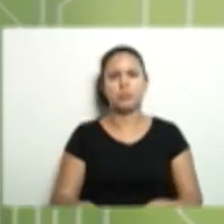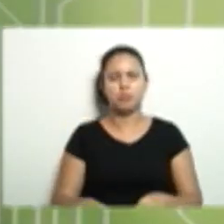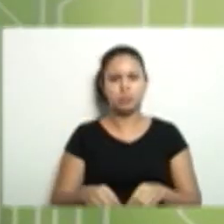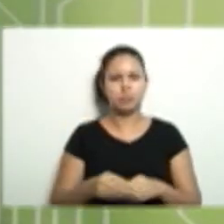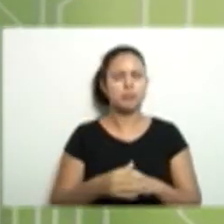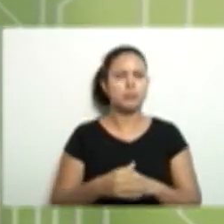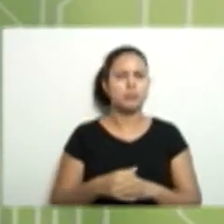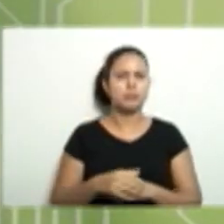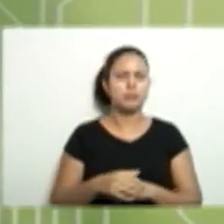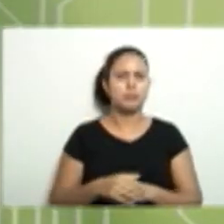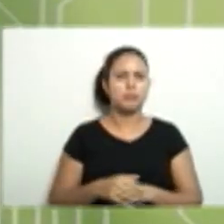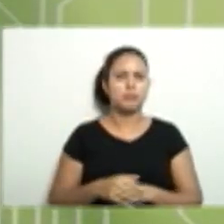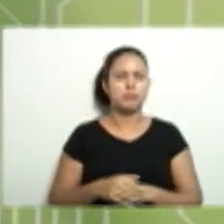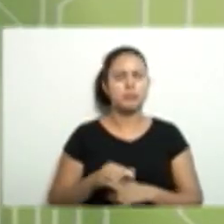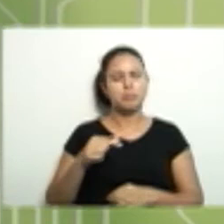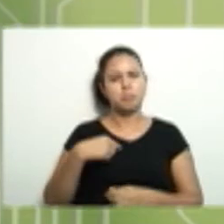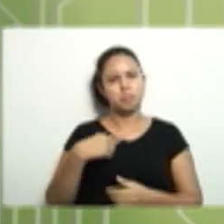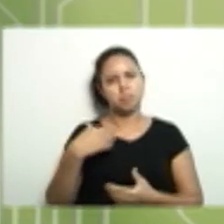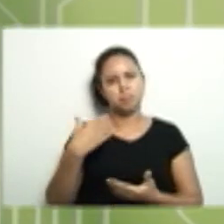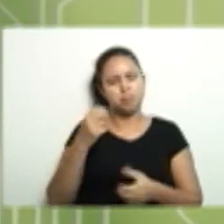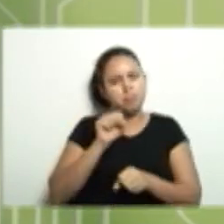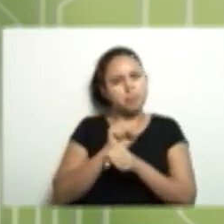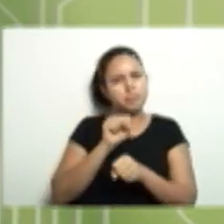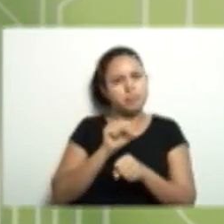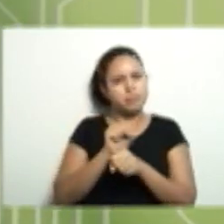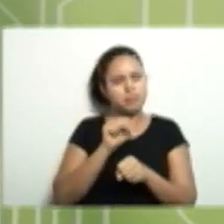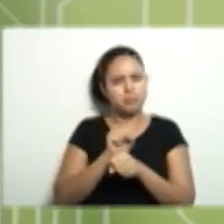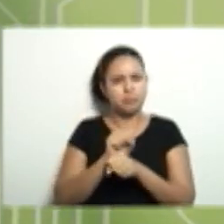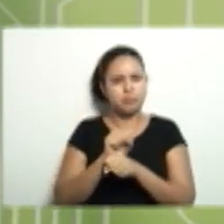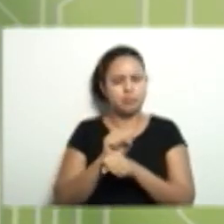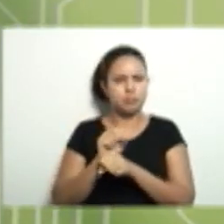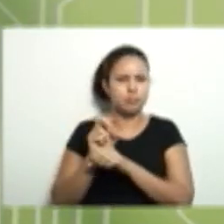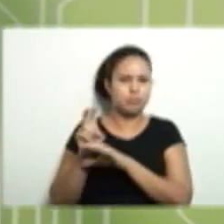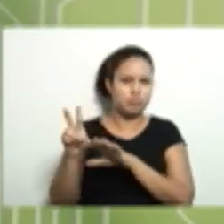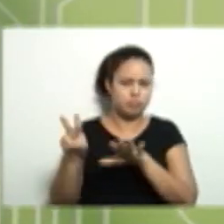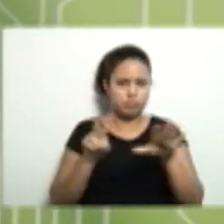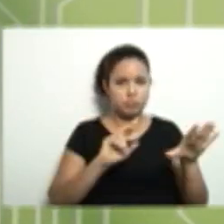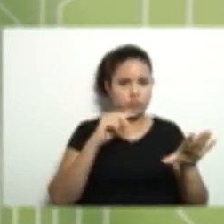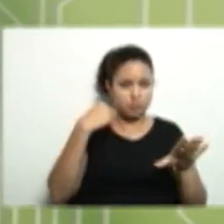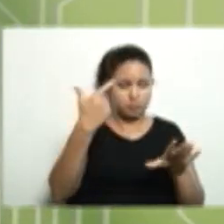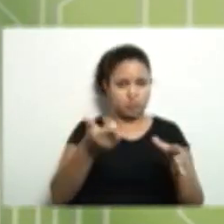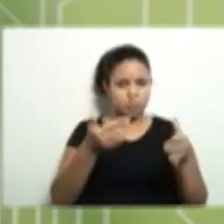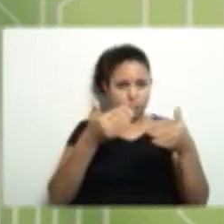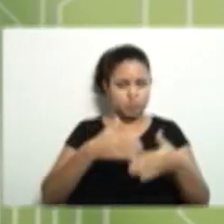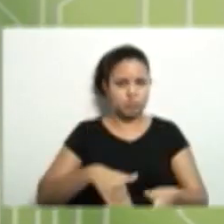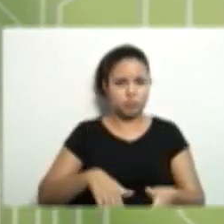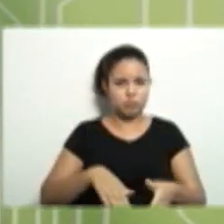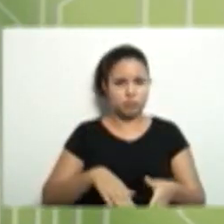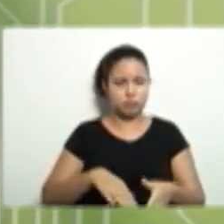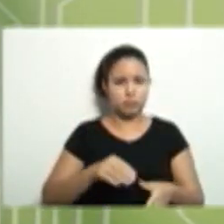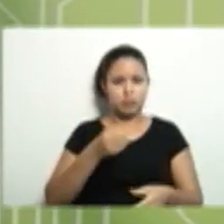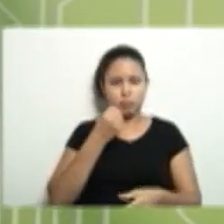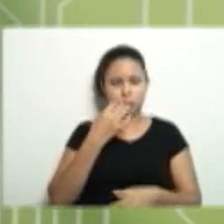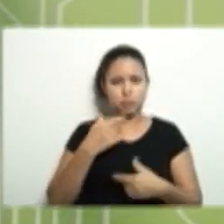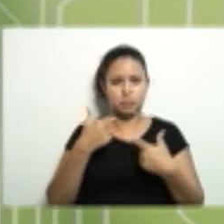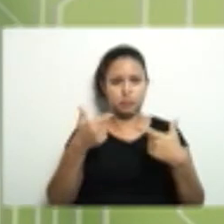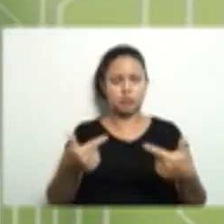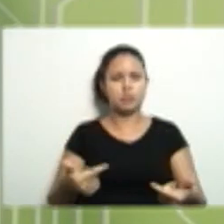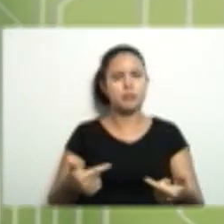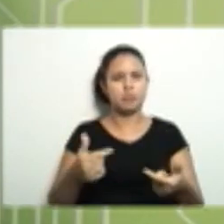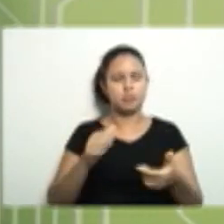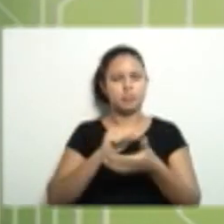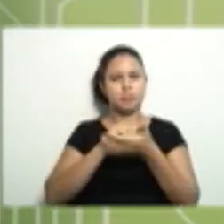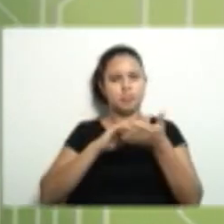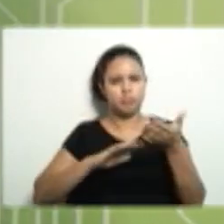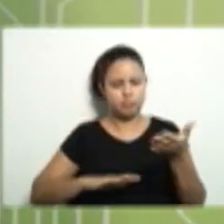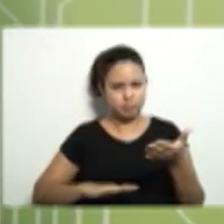obrigado pelo comprometimento com o curso. A gente espera ver a sua dedicação refletida nas notas. Uma boa sorte nas atividades de percurso,